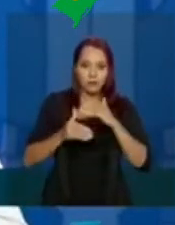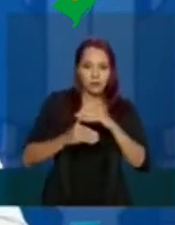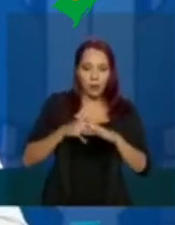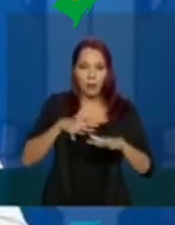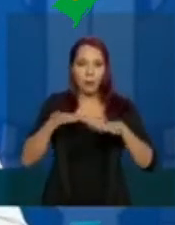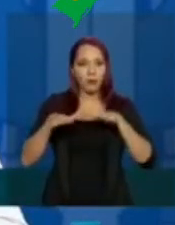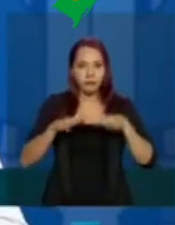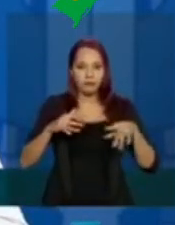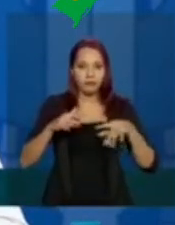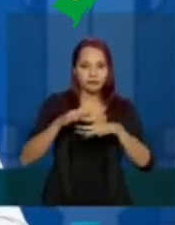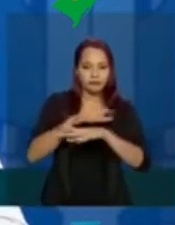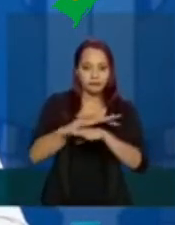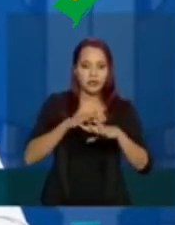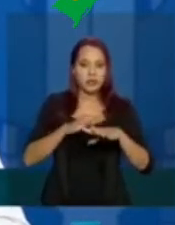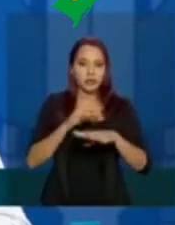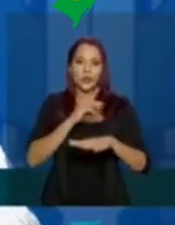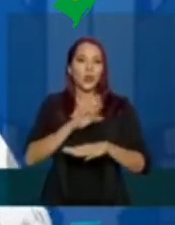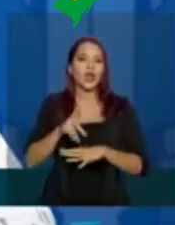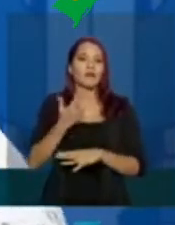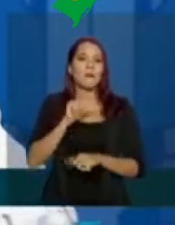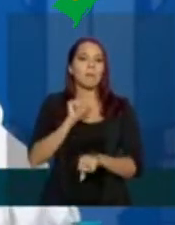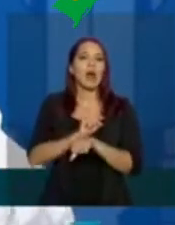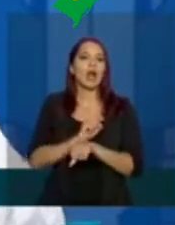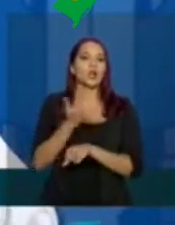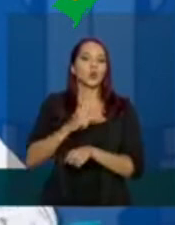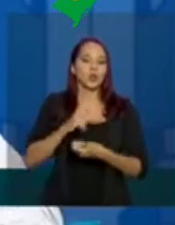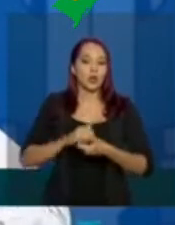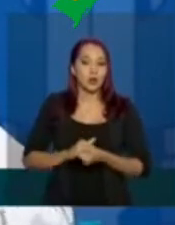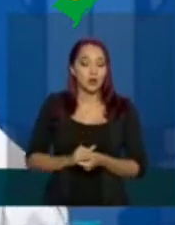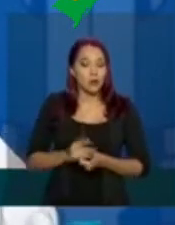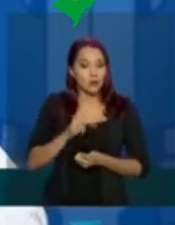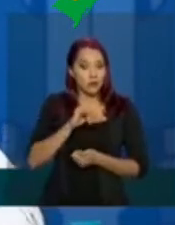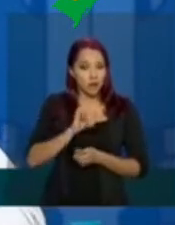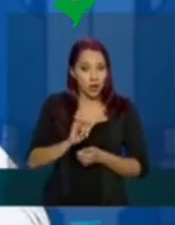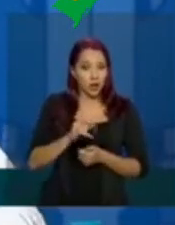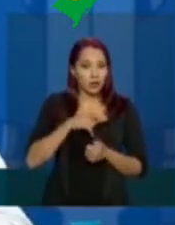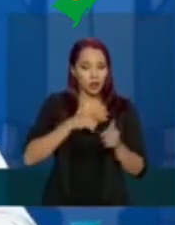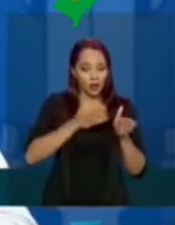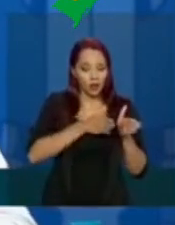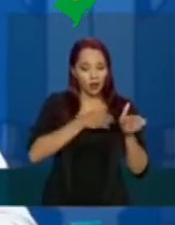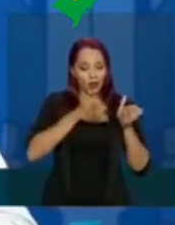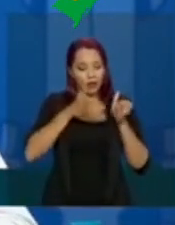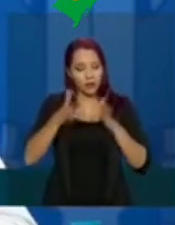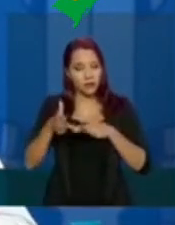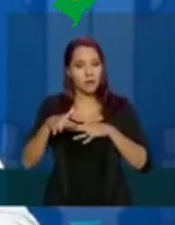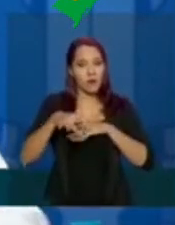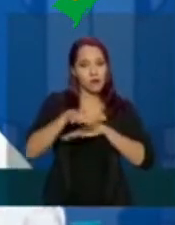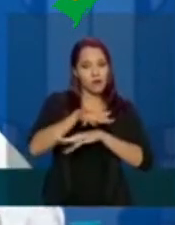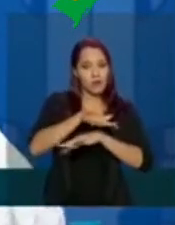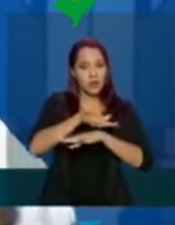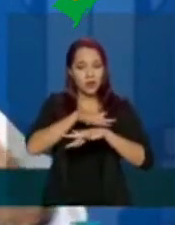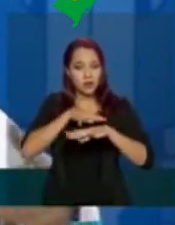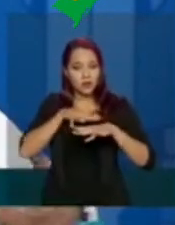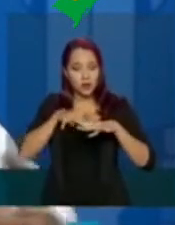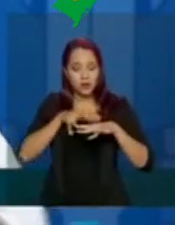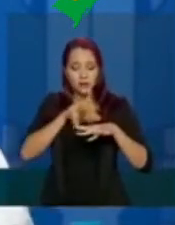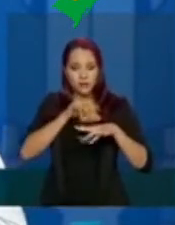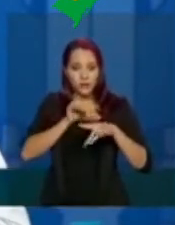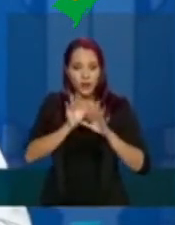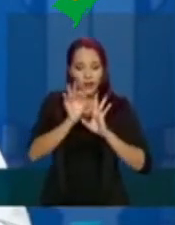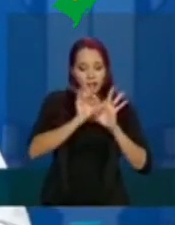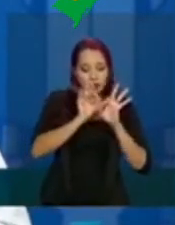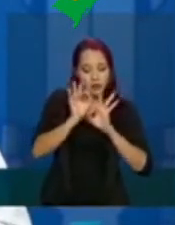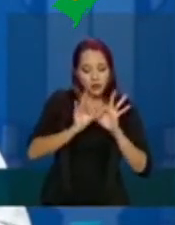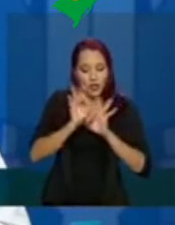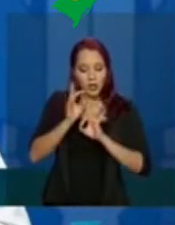estamos dizendo que nós não a teremos. Nós passaremos por esta movimentação e iremos construindo a